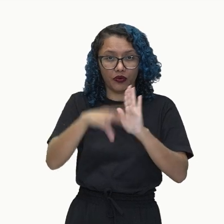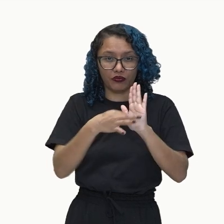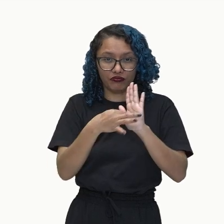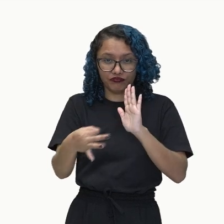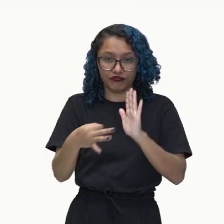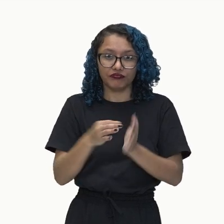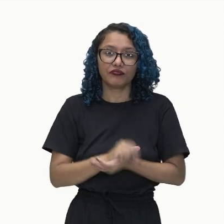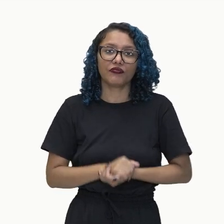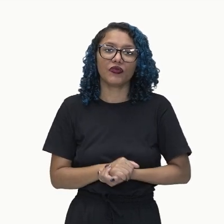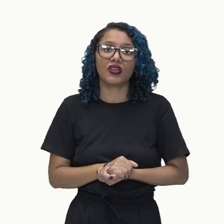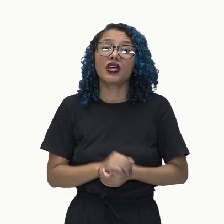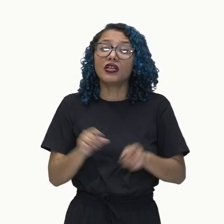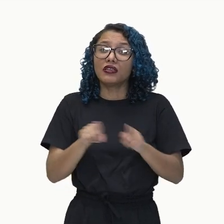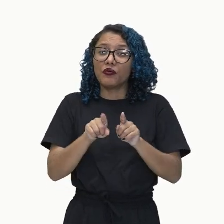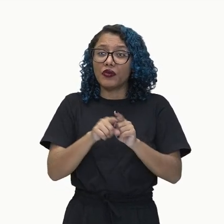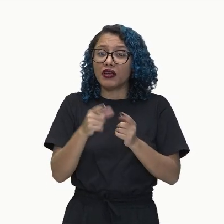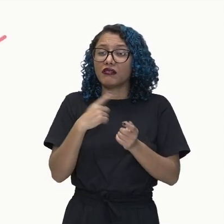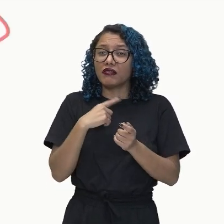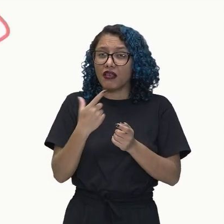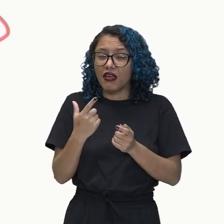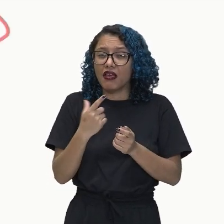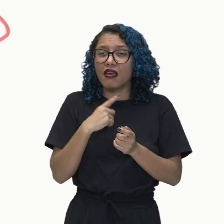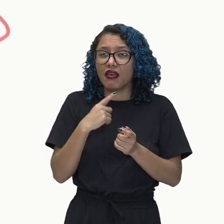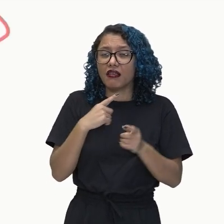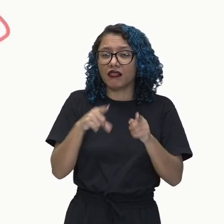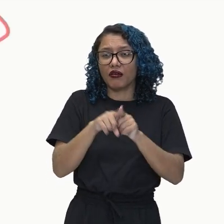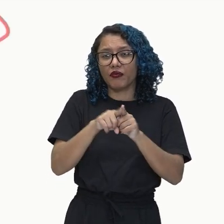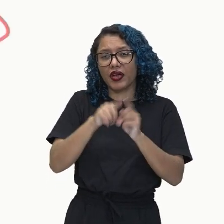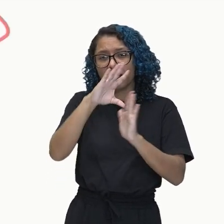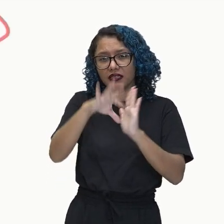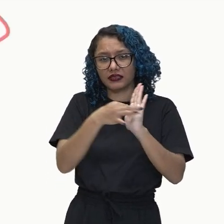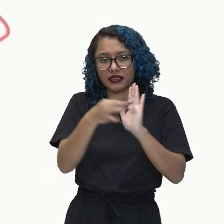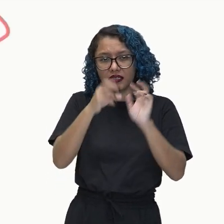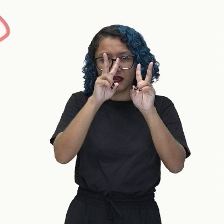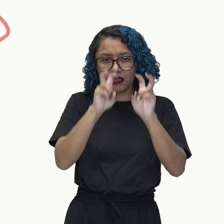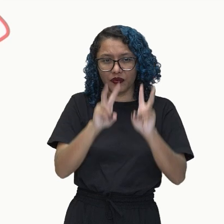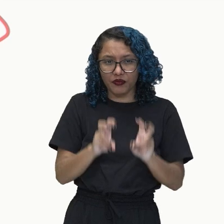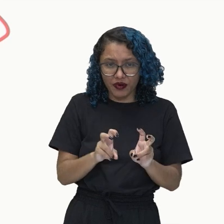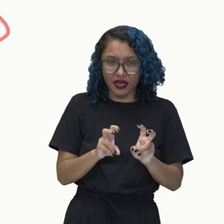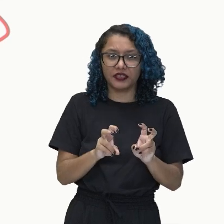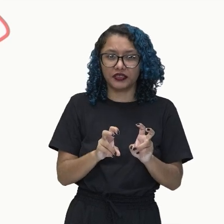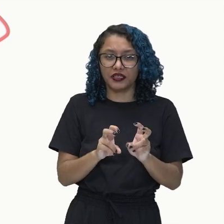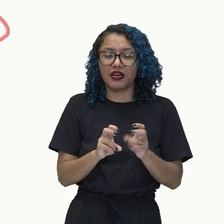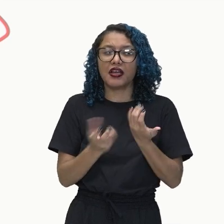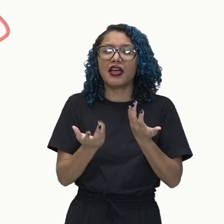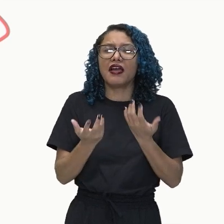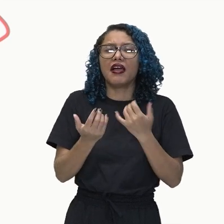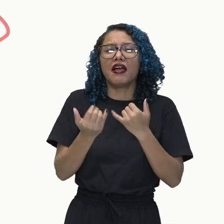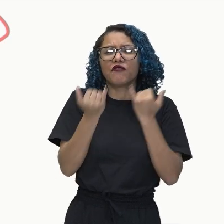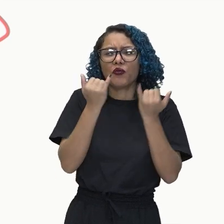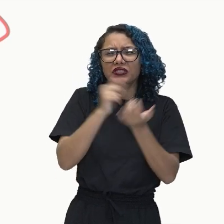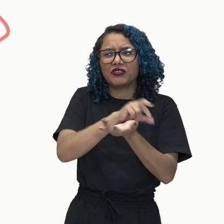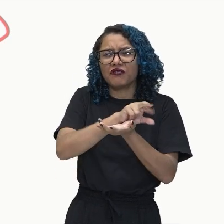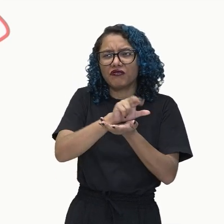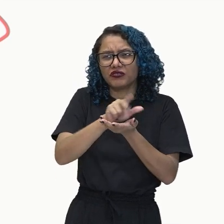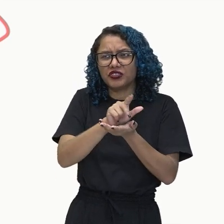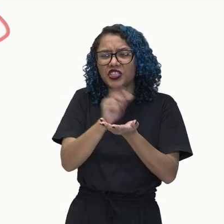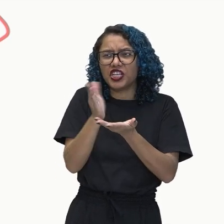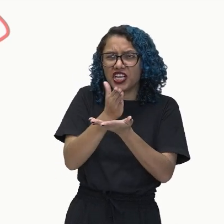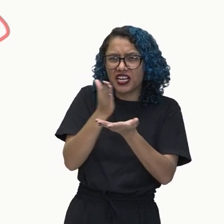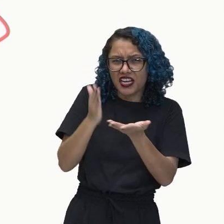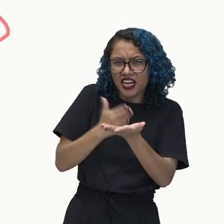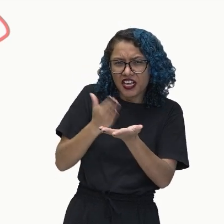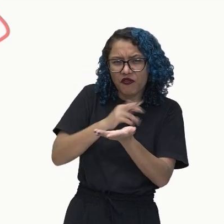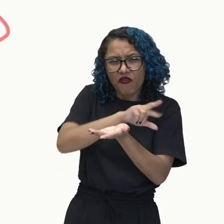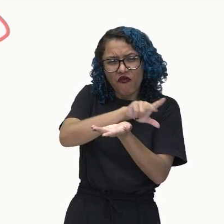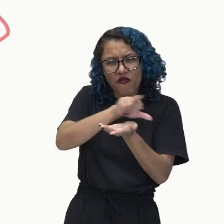reúnem informações de diversos livros e autores que abordam um mesmo assunto. Então, você pode fazer aí